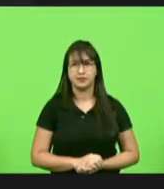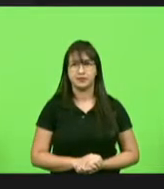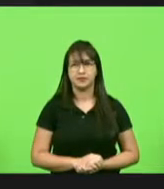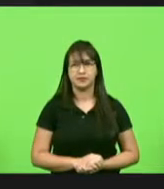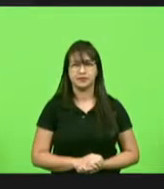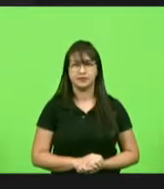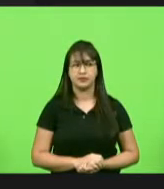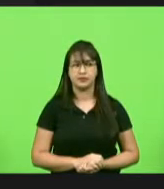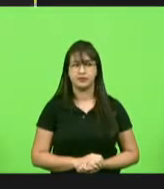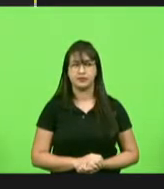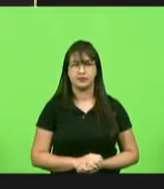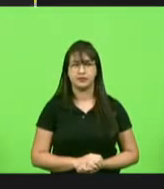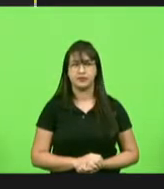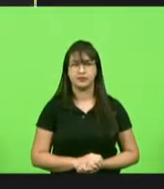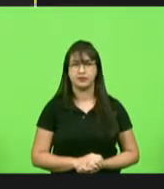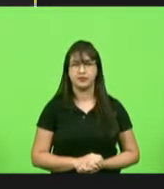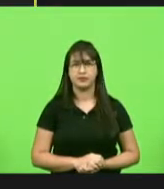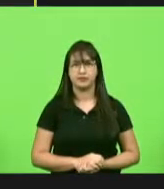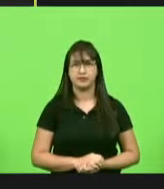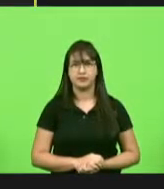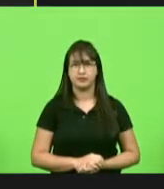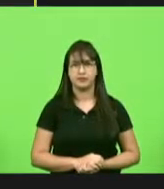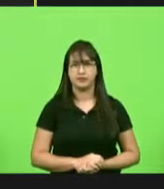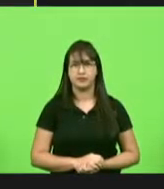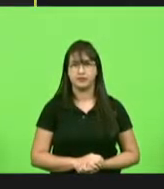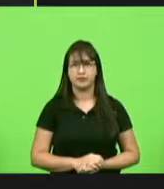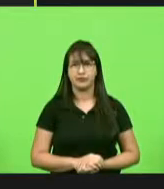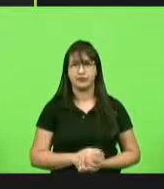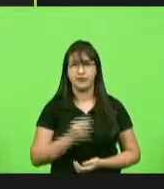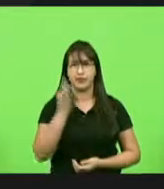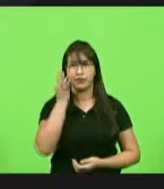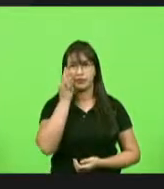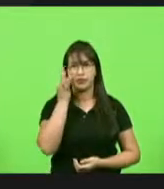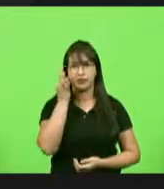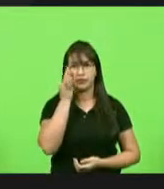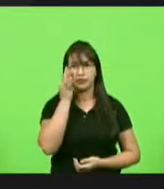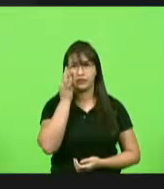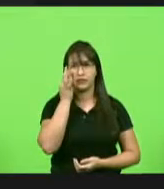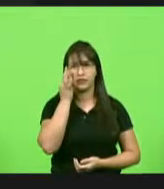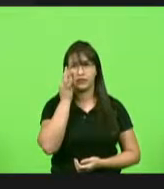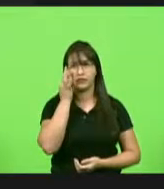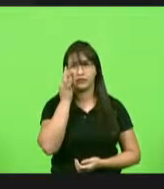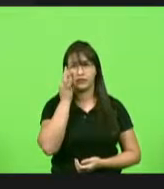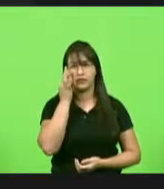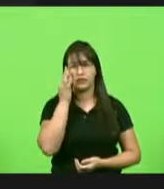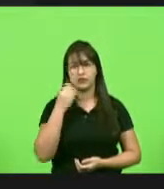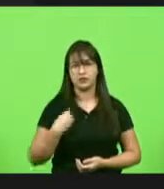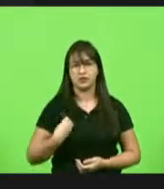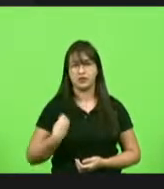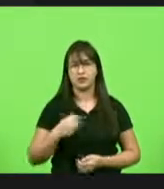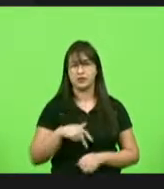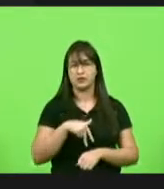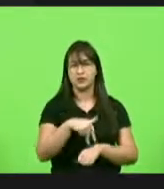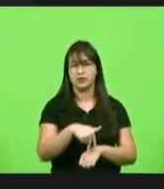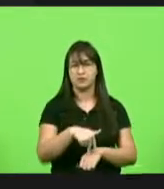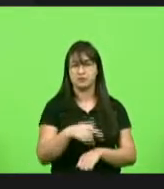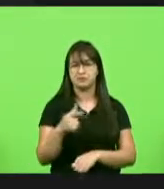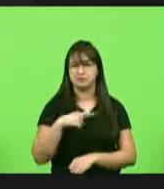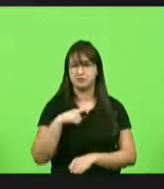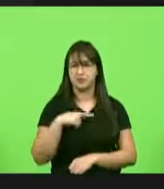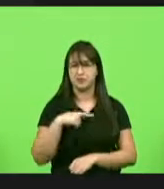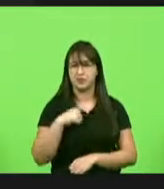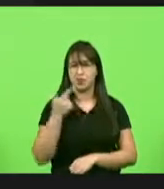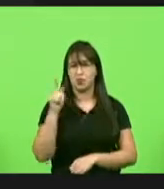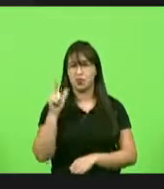Fernando Krellin também registrando presença. Fernando? Sim, confirmado, deputado. Mais algum deputado online?